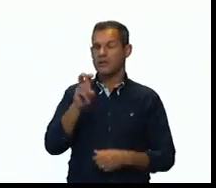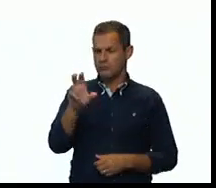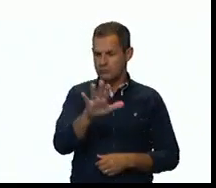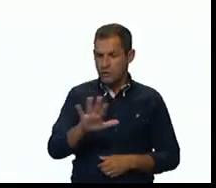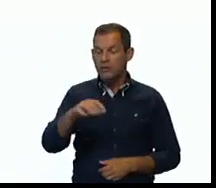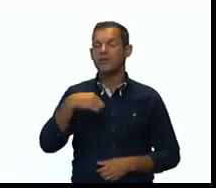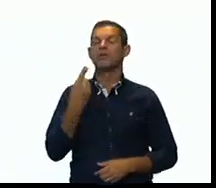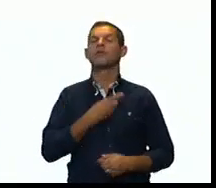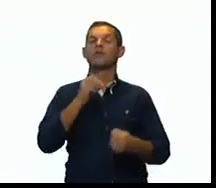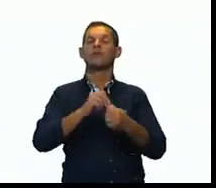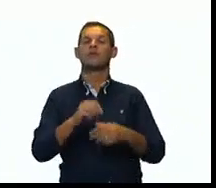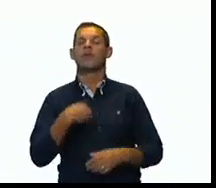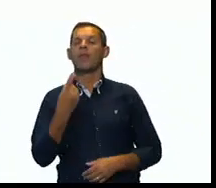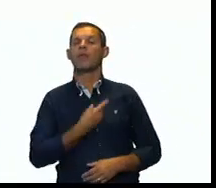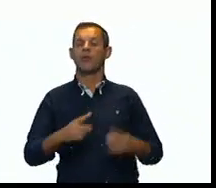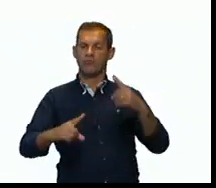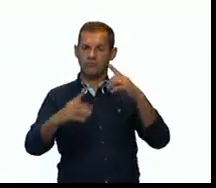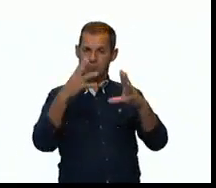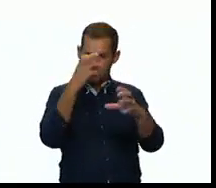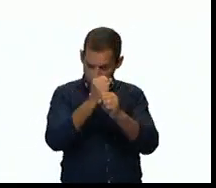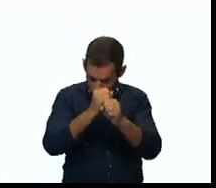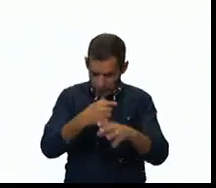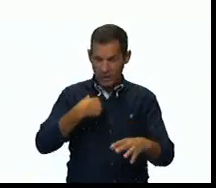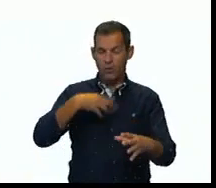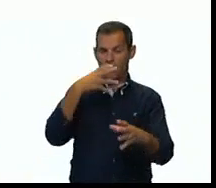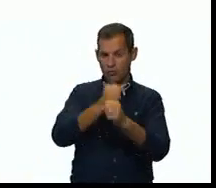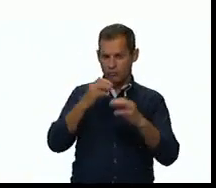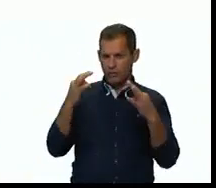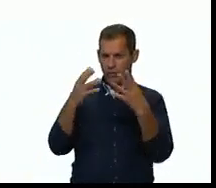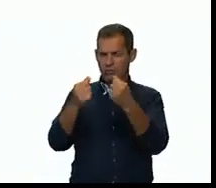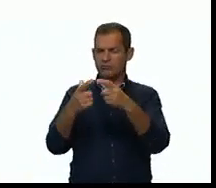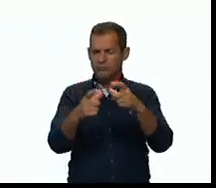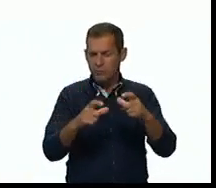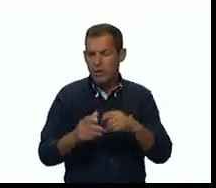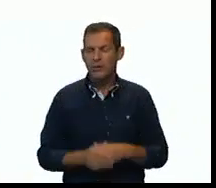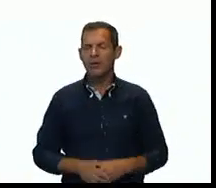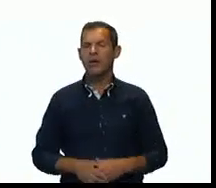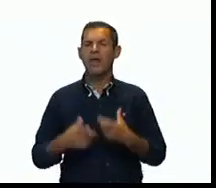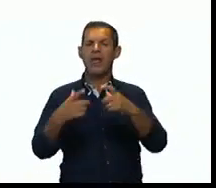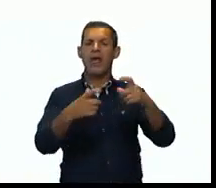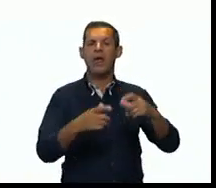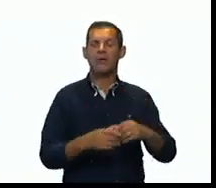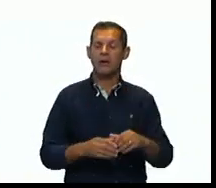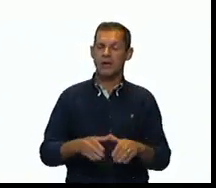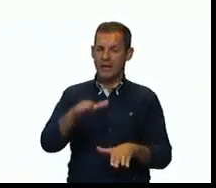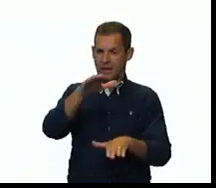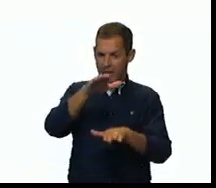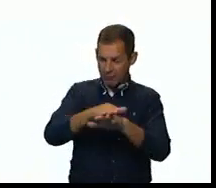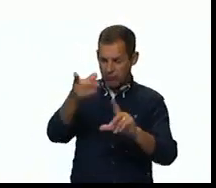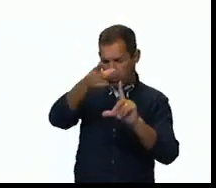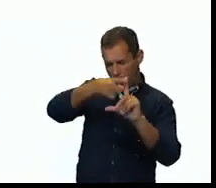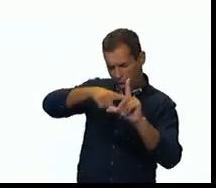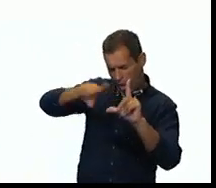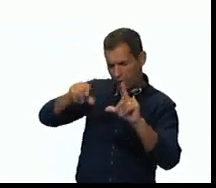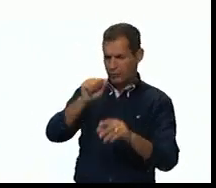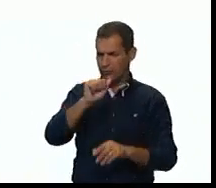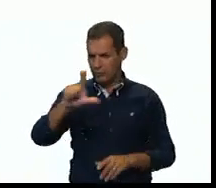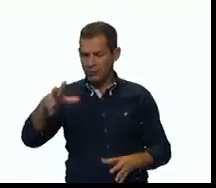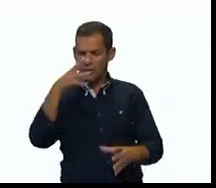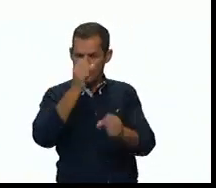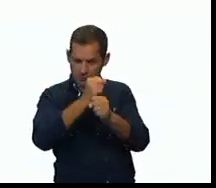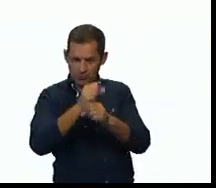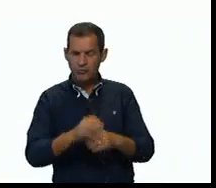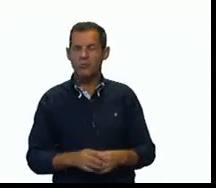áreas, o que a gente faz? A gente soma. Então, eu somo todas essas áreas. A área abaixo dessa curva azul vai ser a